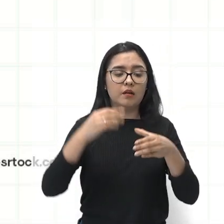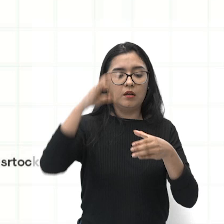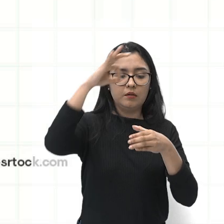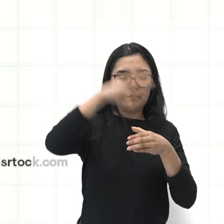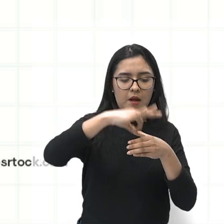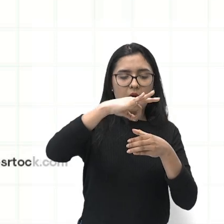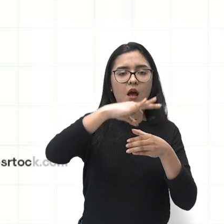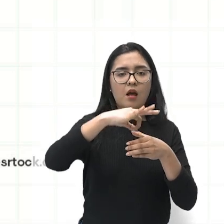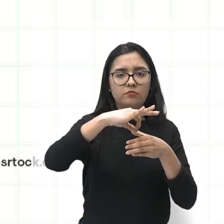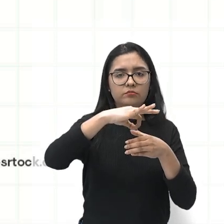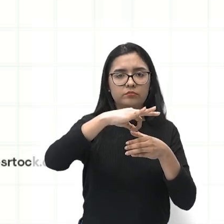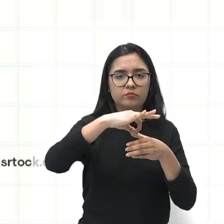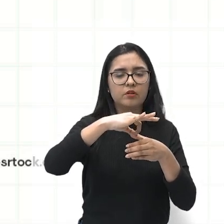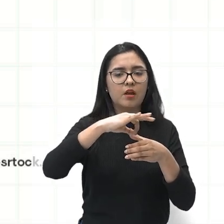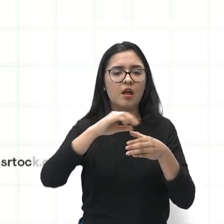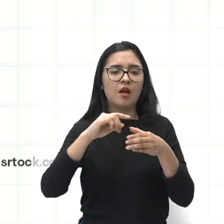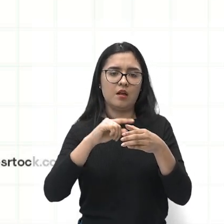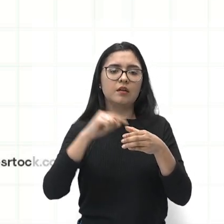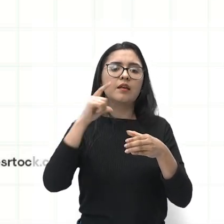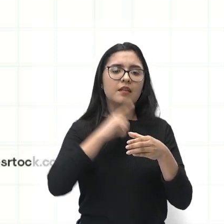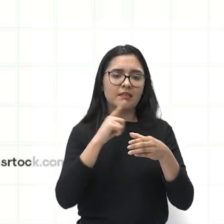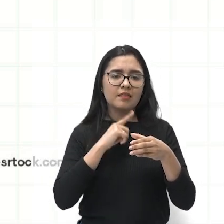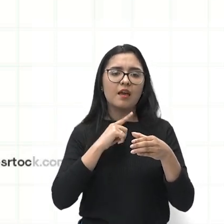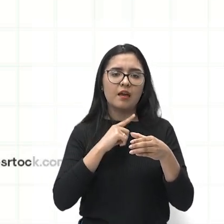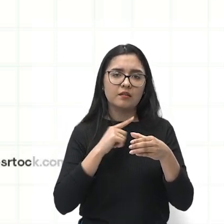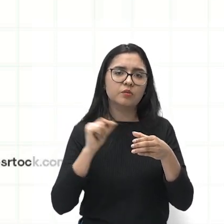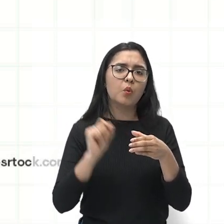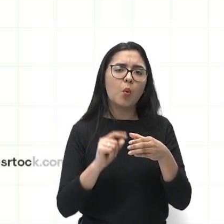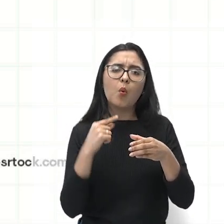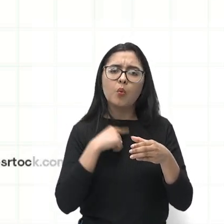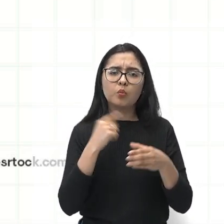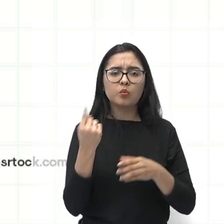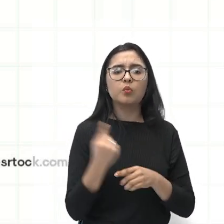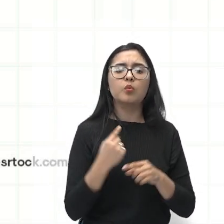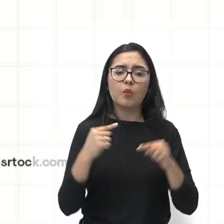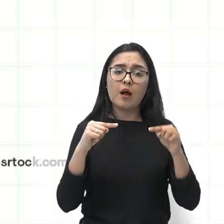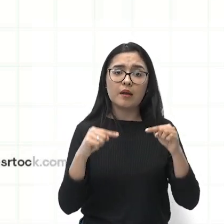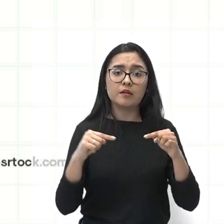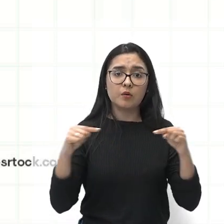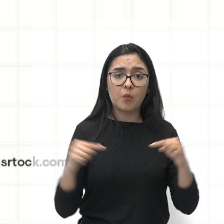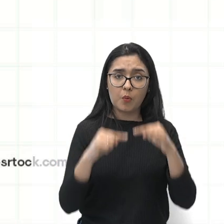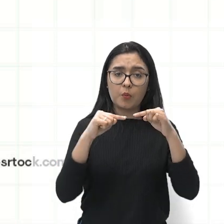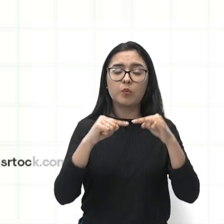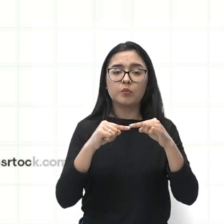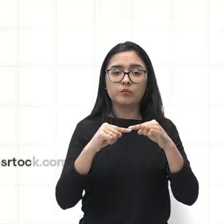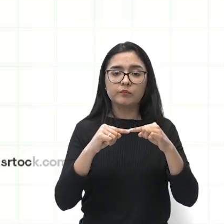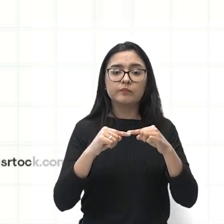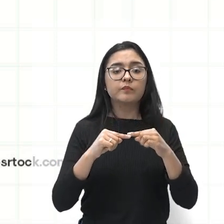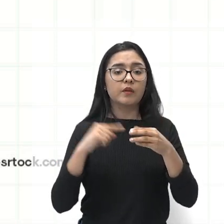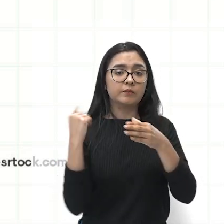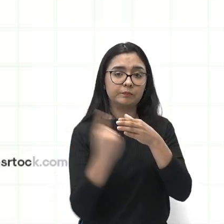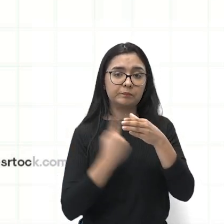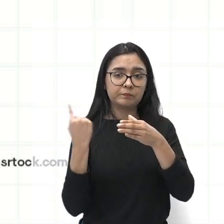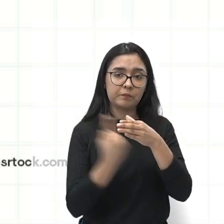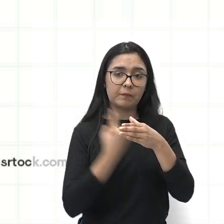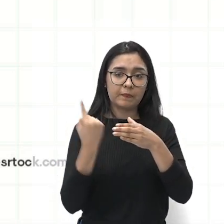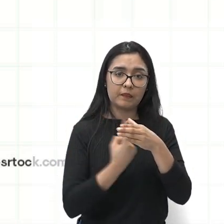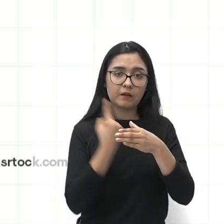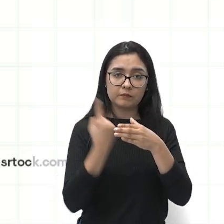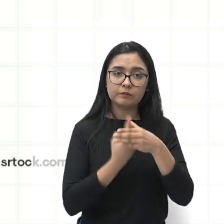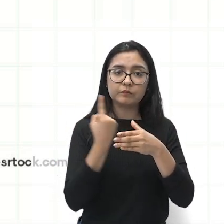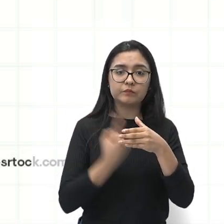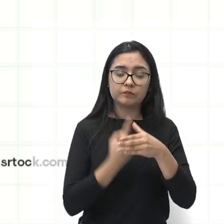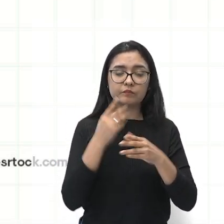esse processo que você vê aí, né, que coloca um de cada lado e ele gira em alta rotação, você